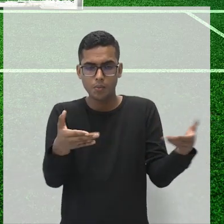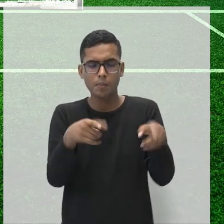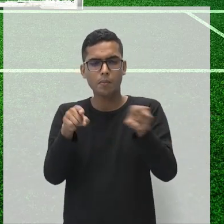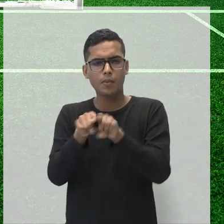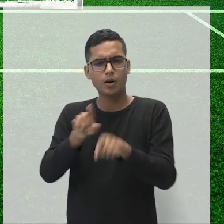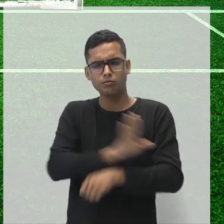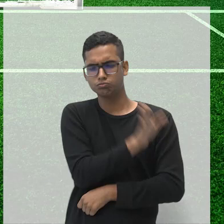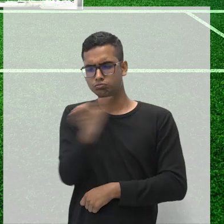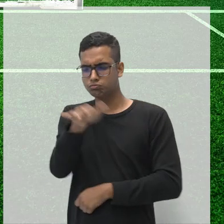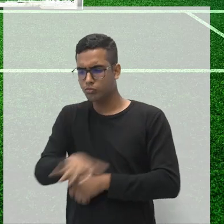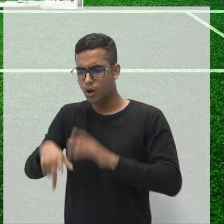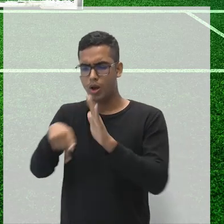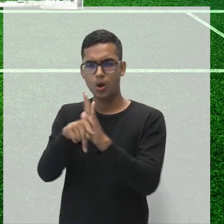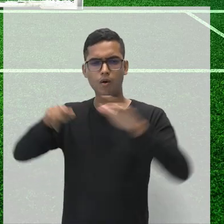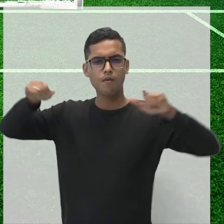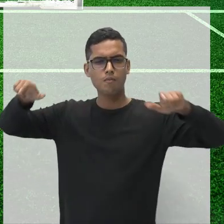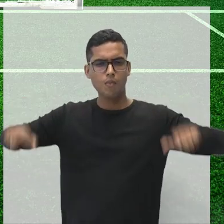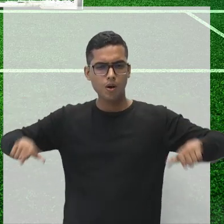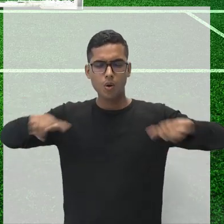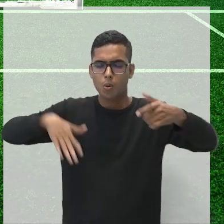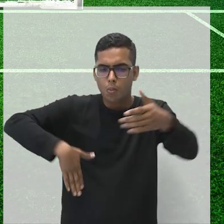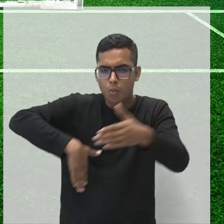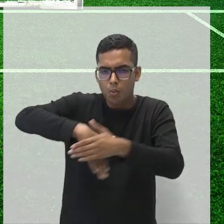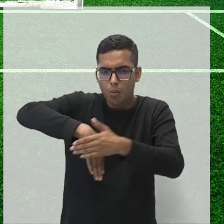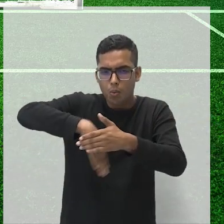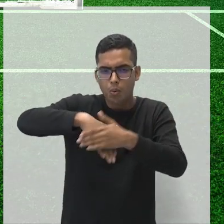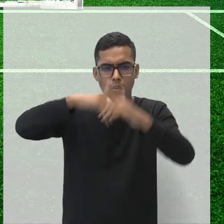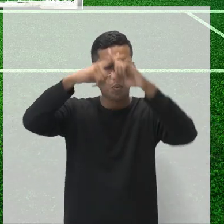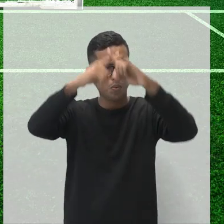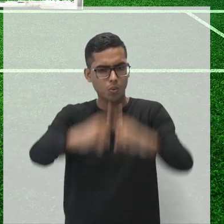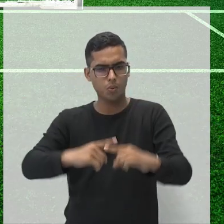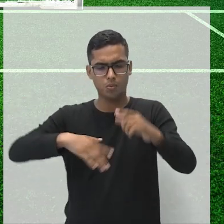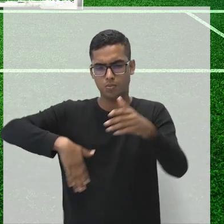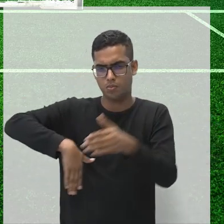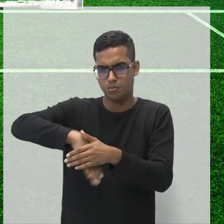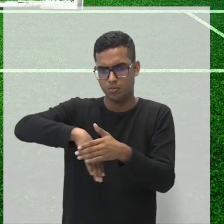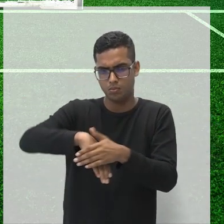futebol. Isso mesmo, agora é uma partida de futebol.